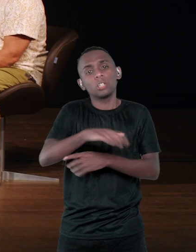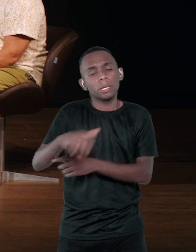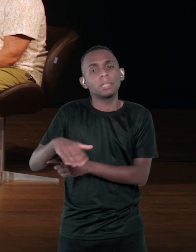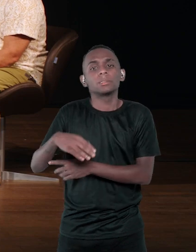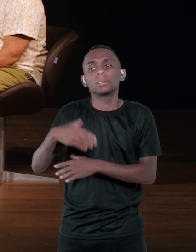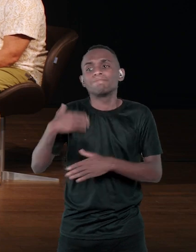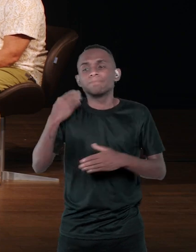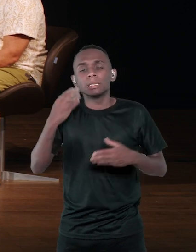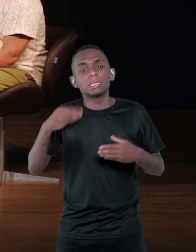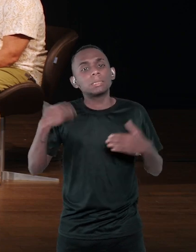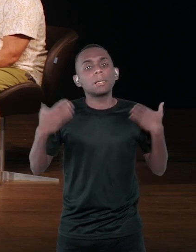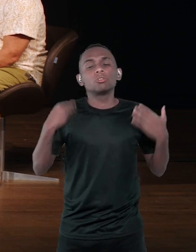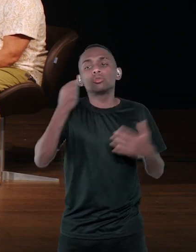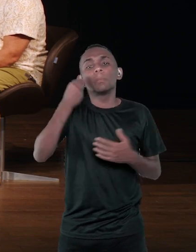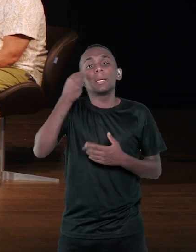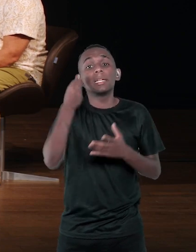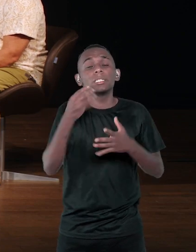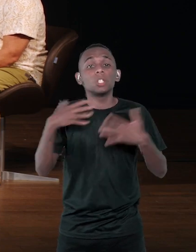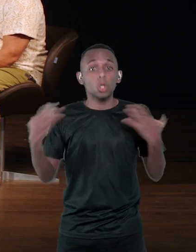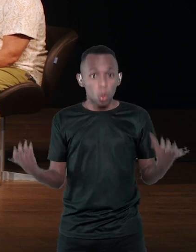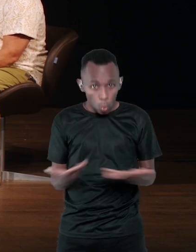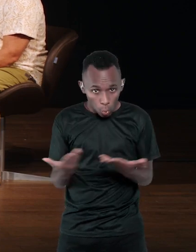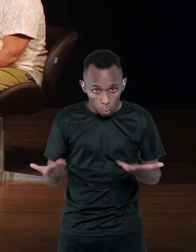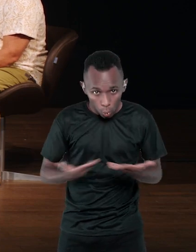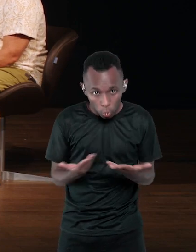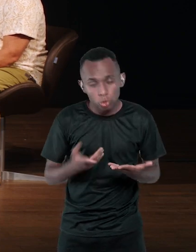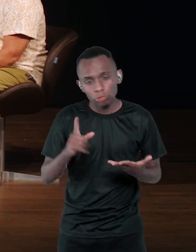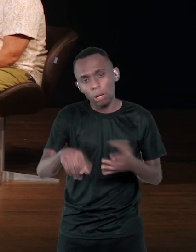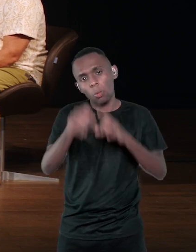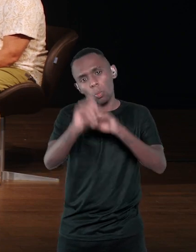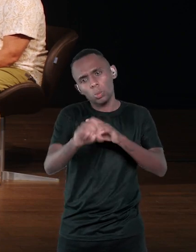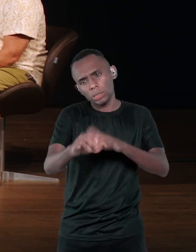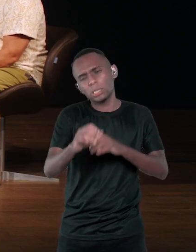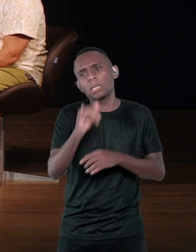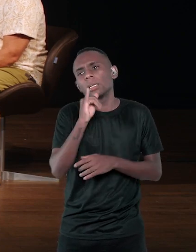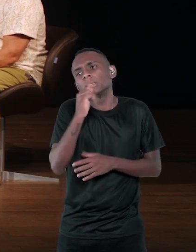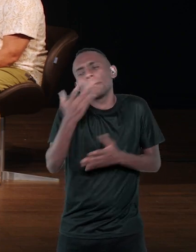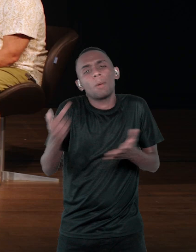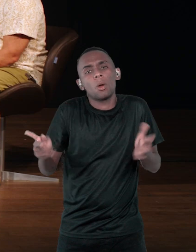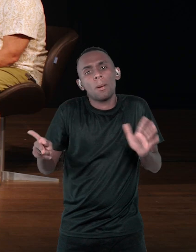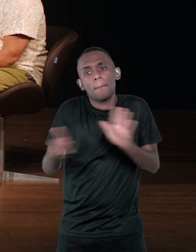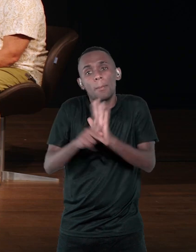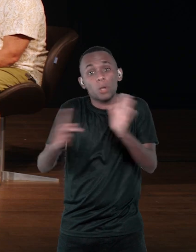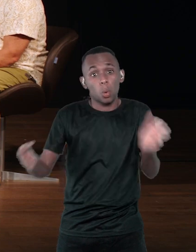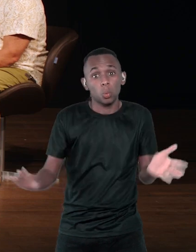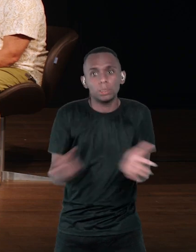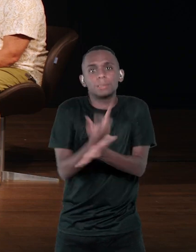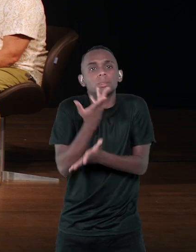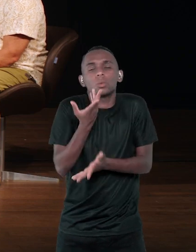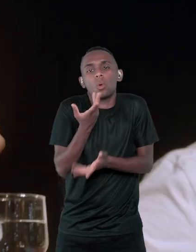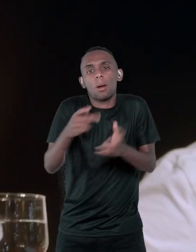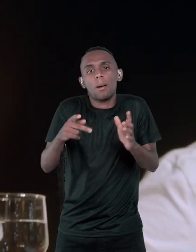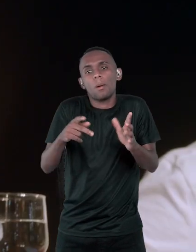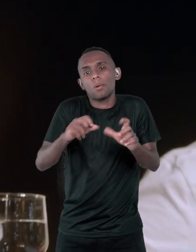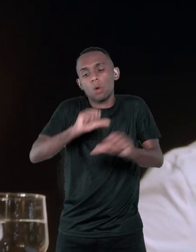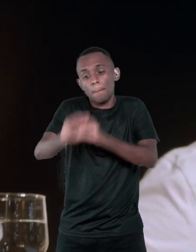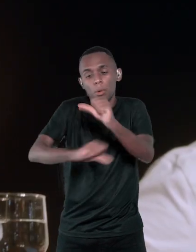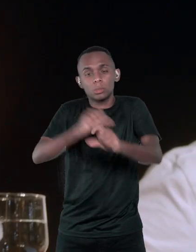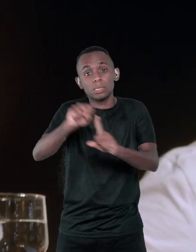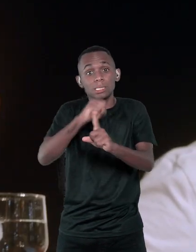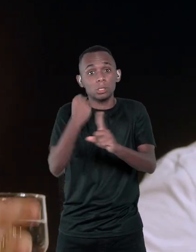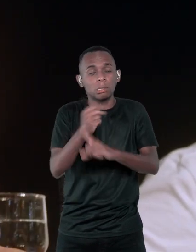a fazer o que a gente chama hoje de educação com e por meio de causas. Vamos pensar uma causa de transformação social, esses meninos